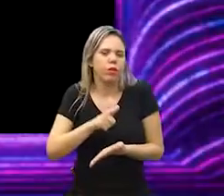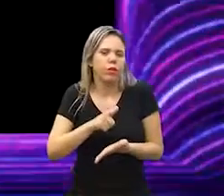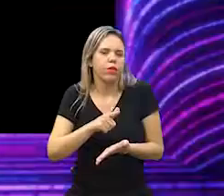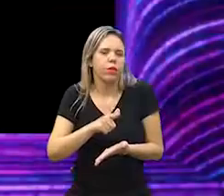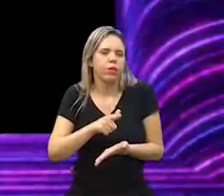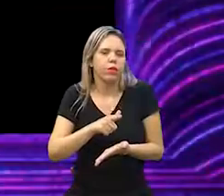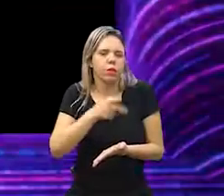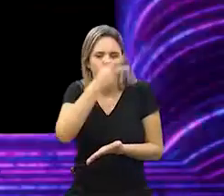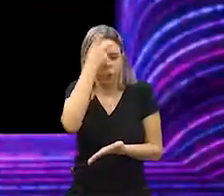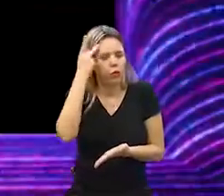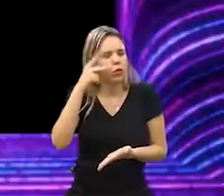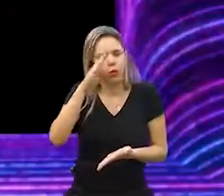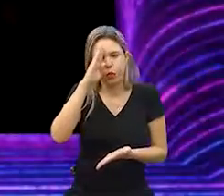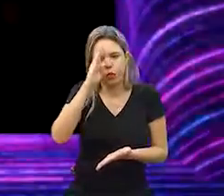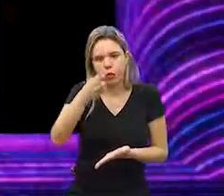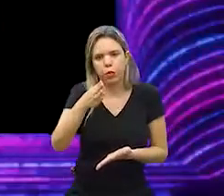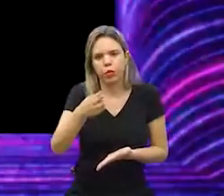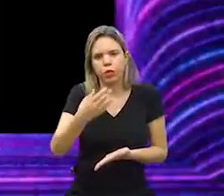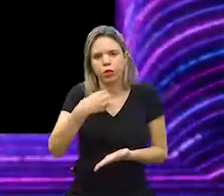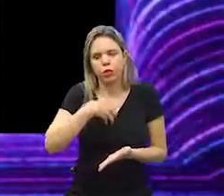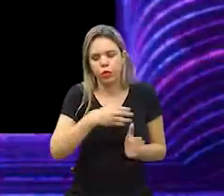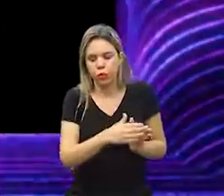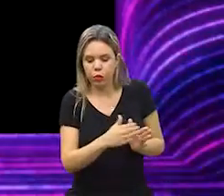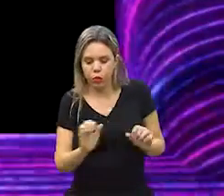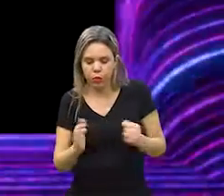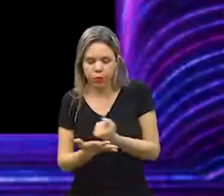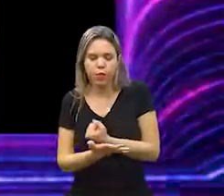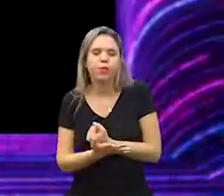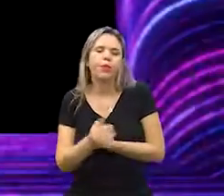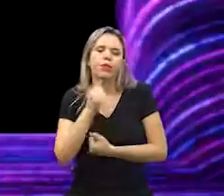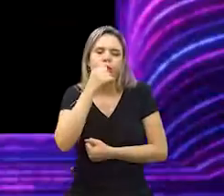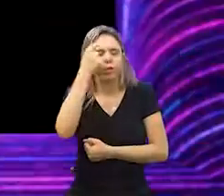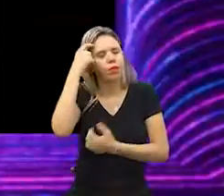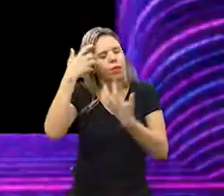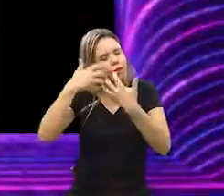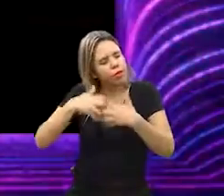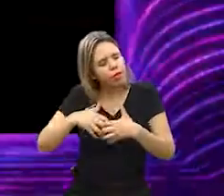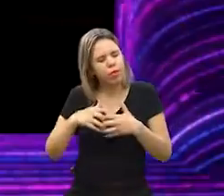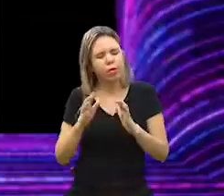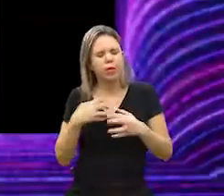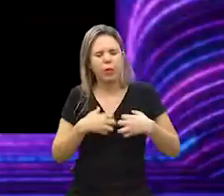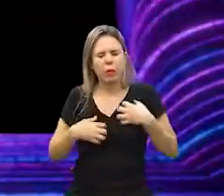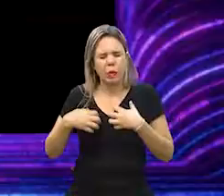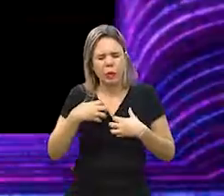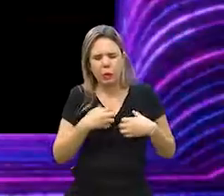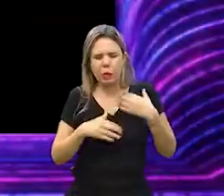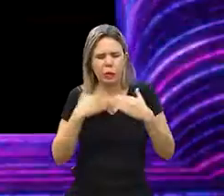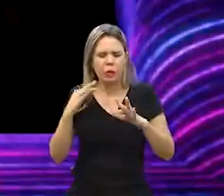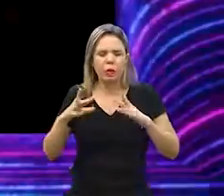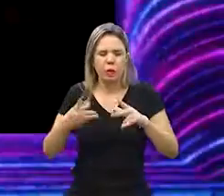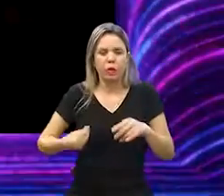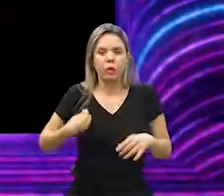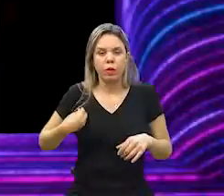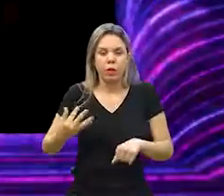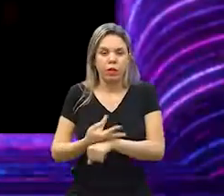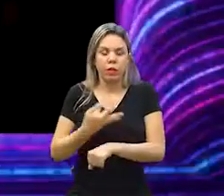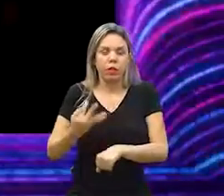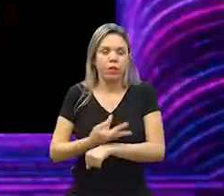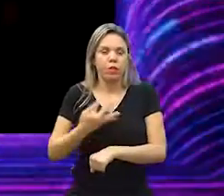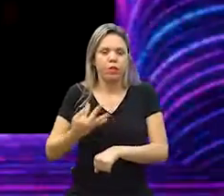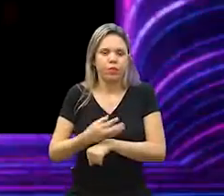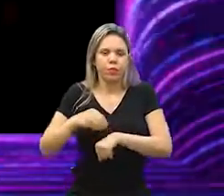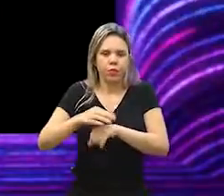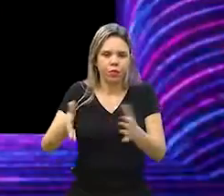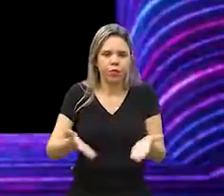conseguir tirar uma pessoa, principalmente que está durante a pandemia, tirar da sua casa com essa angústia de morte que todo mundo vive, esse confinamento,